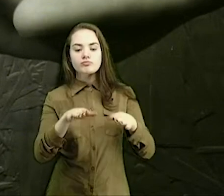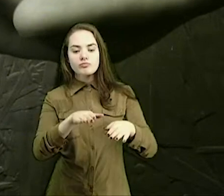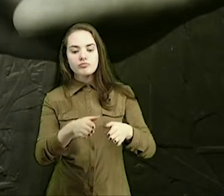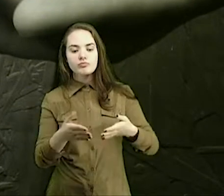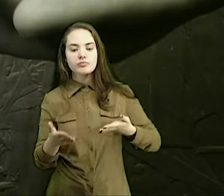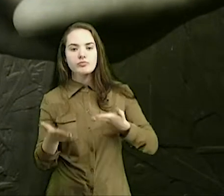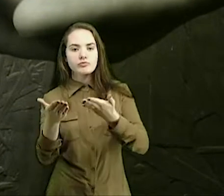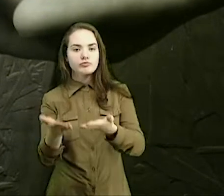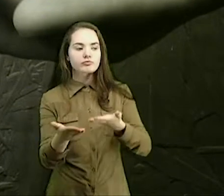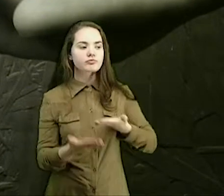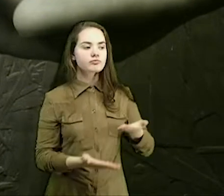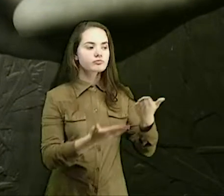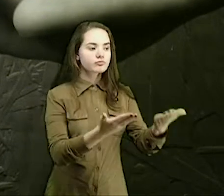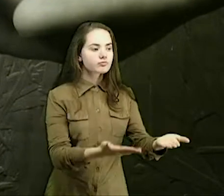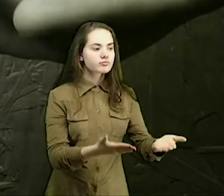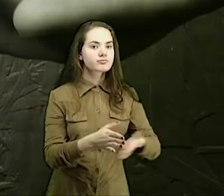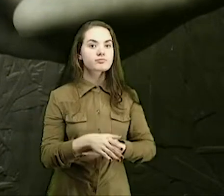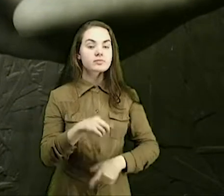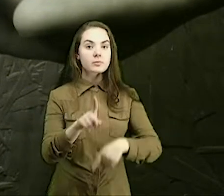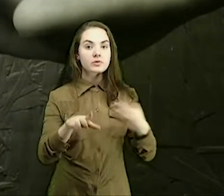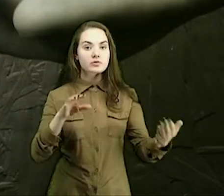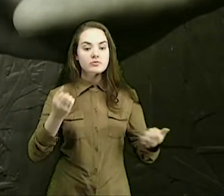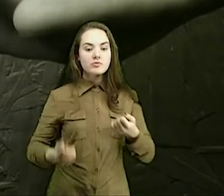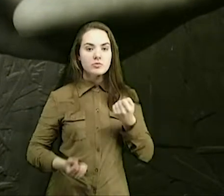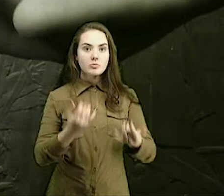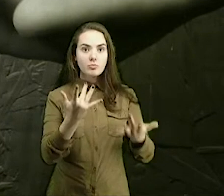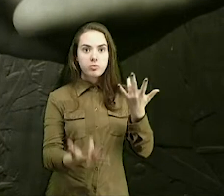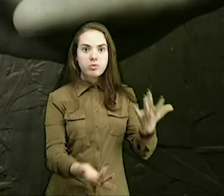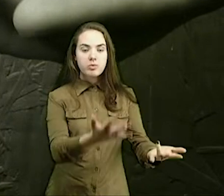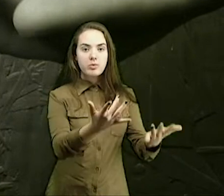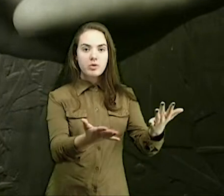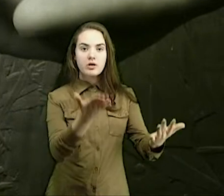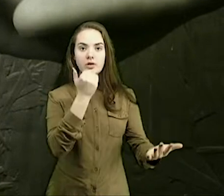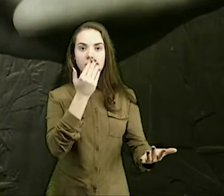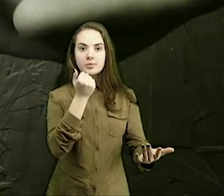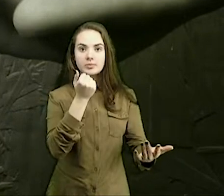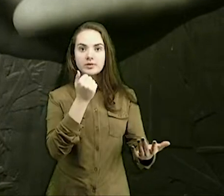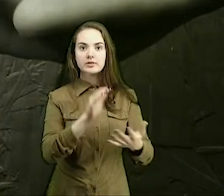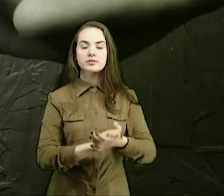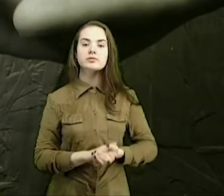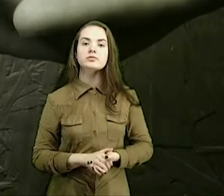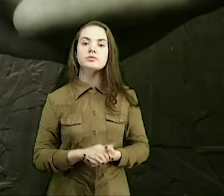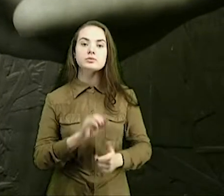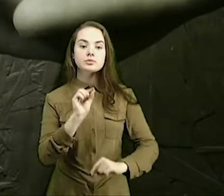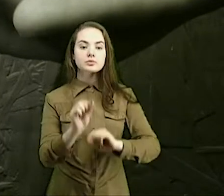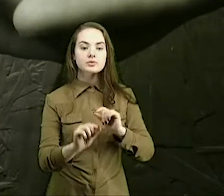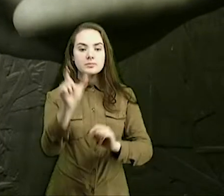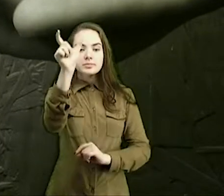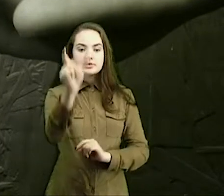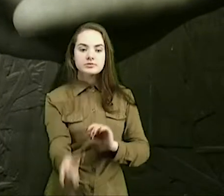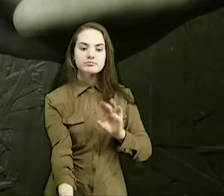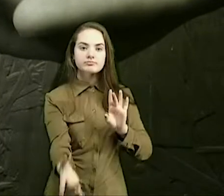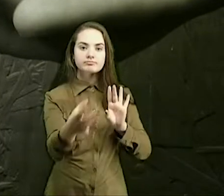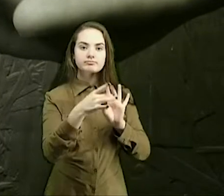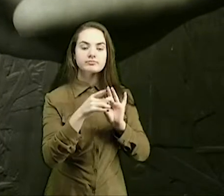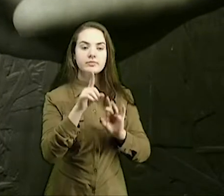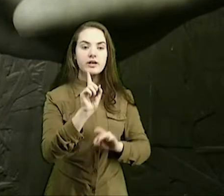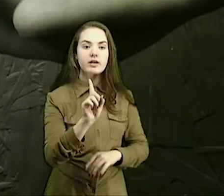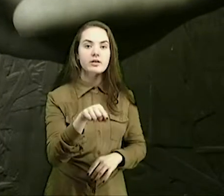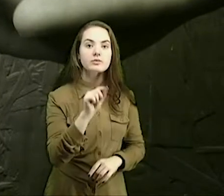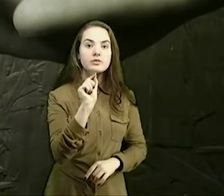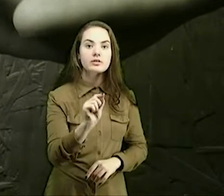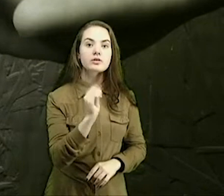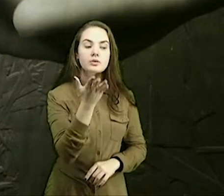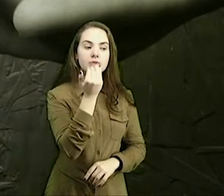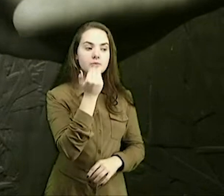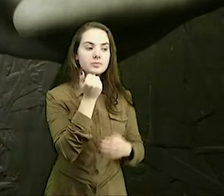comido. Entenda isso. O que fazia a pessoa participar era comer aquilo ali.